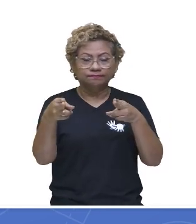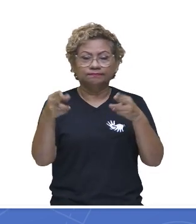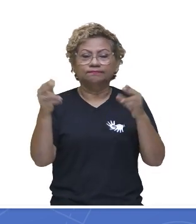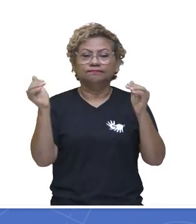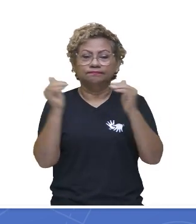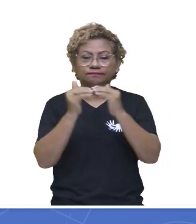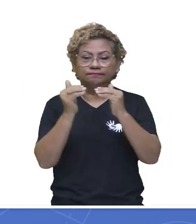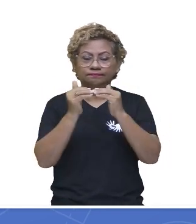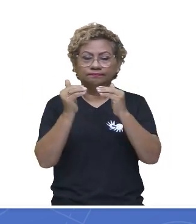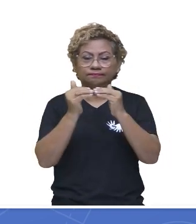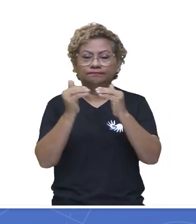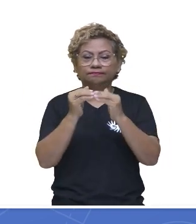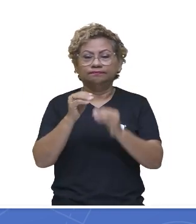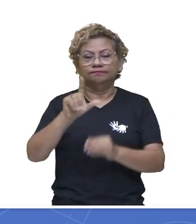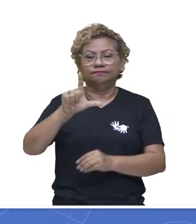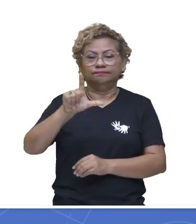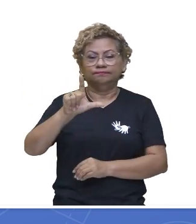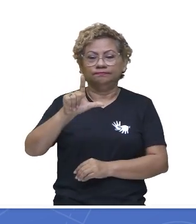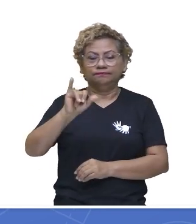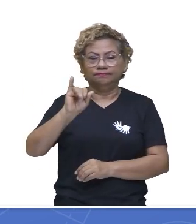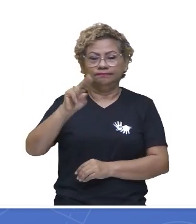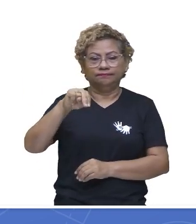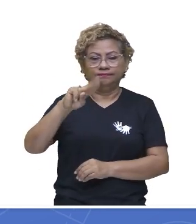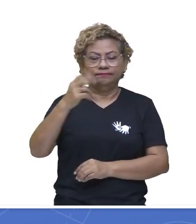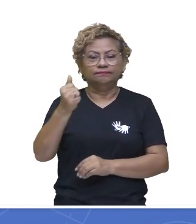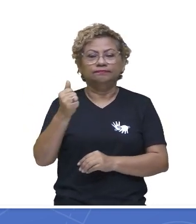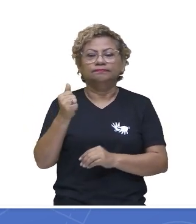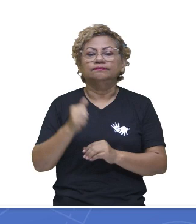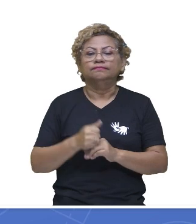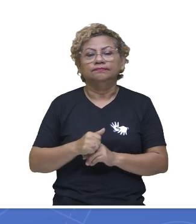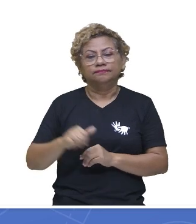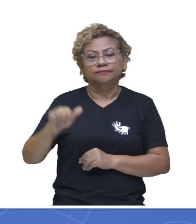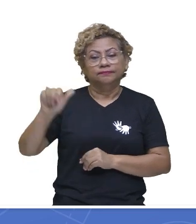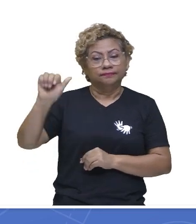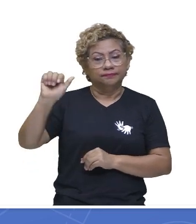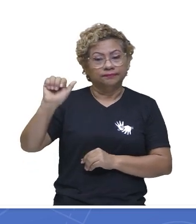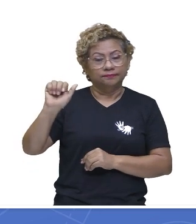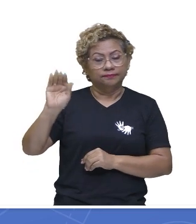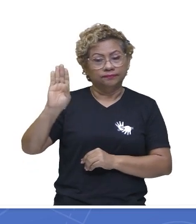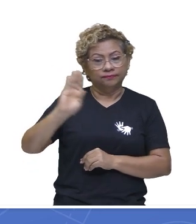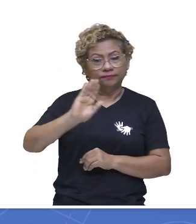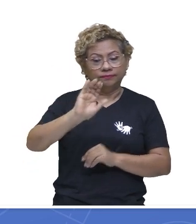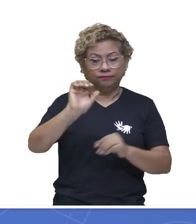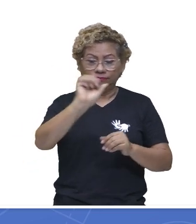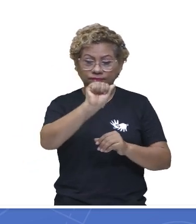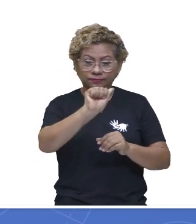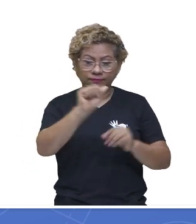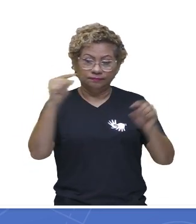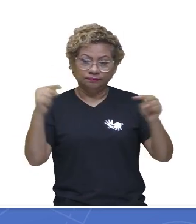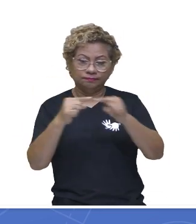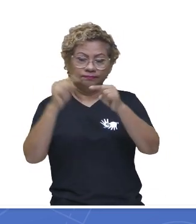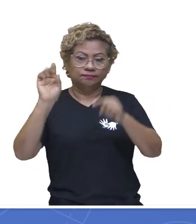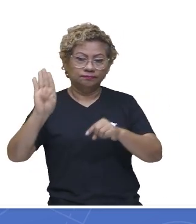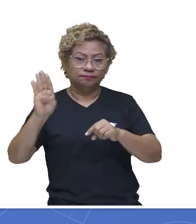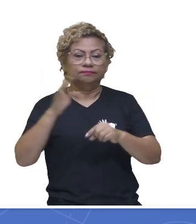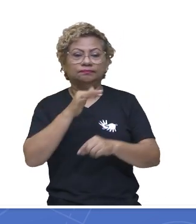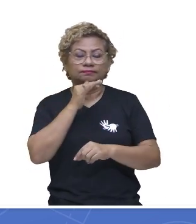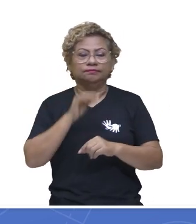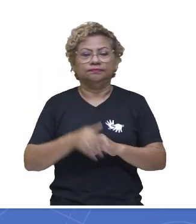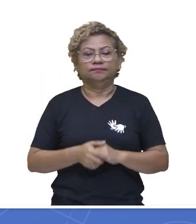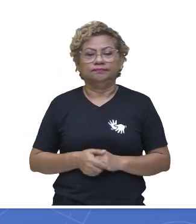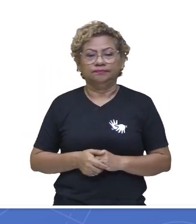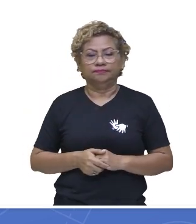de linhas da segunda matriz, tá? Então, vou voltar aqui para a gente ver esse exemplo. Olha